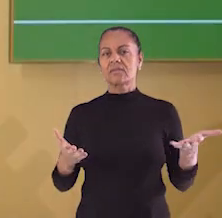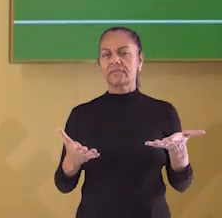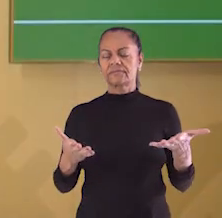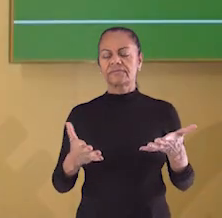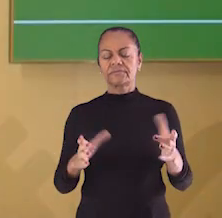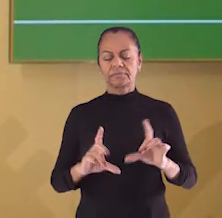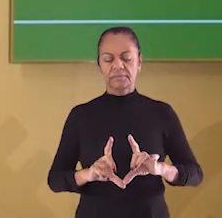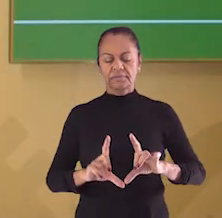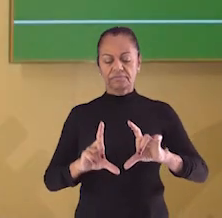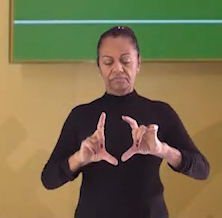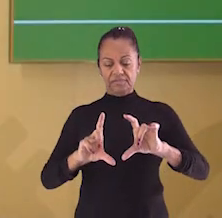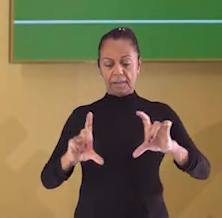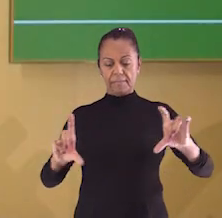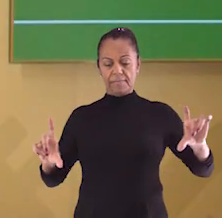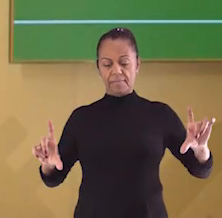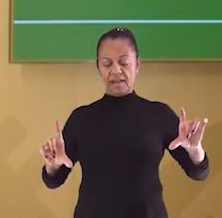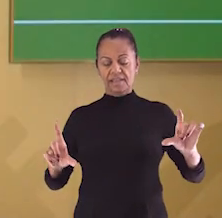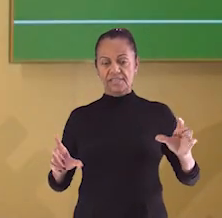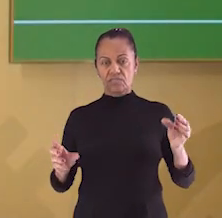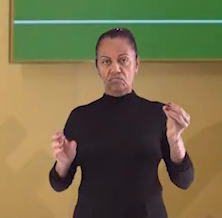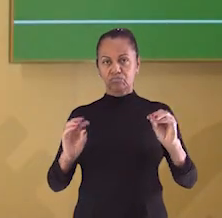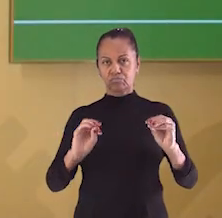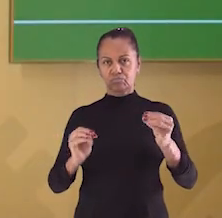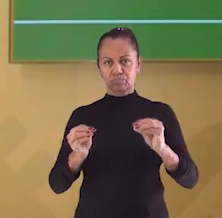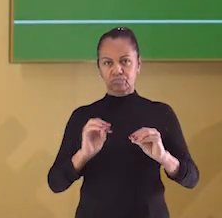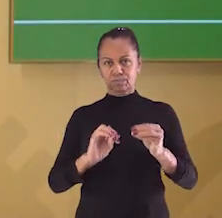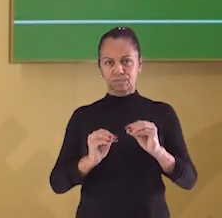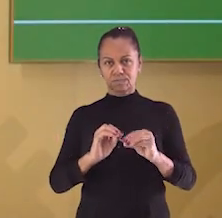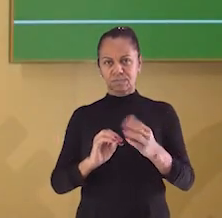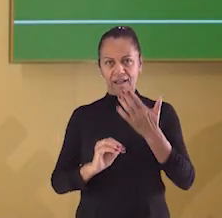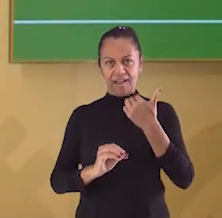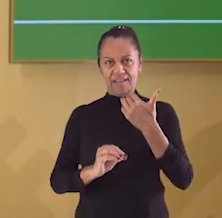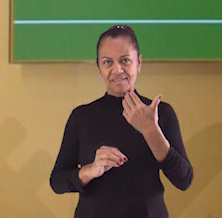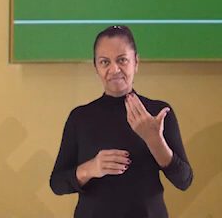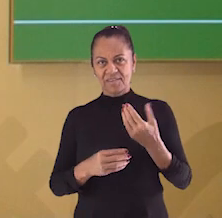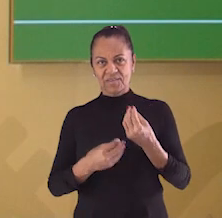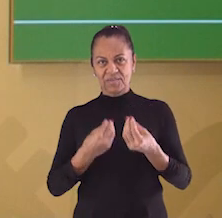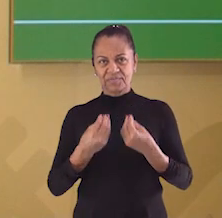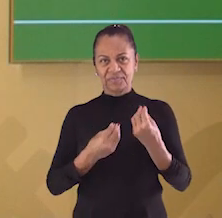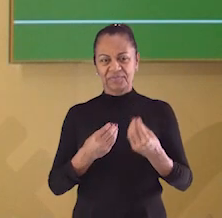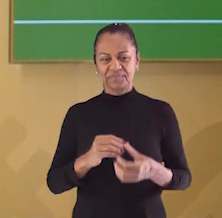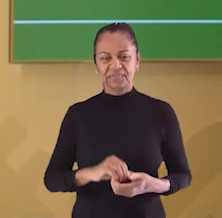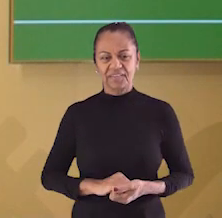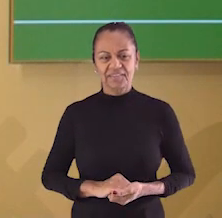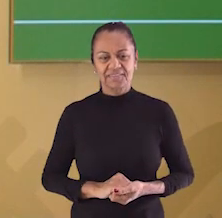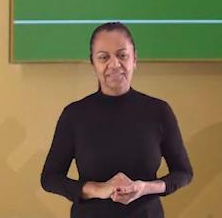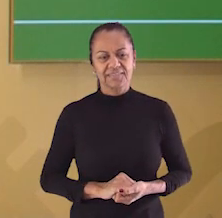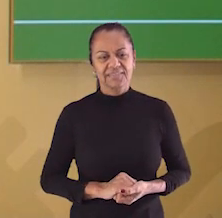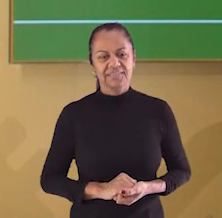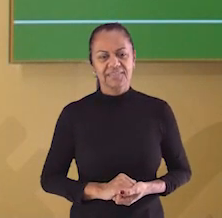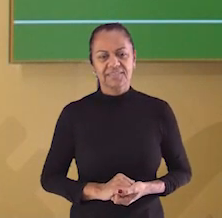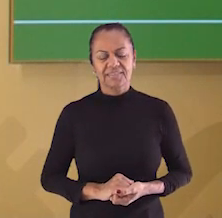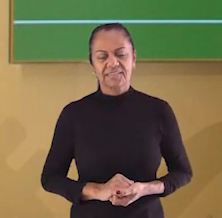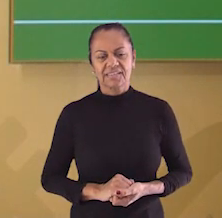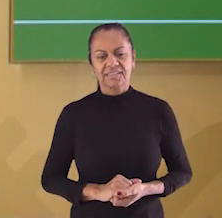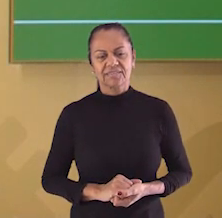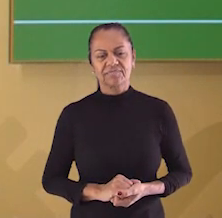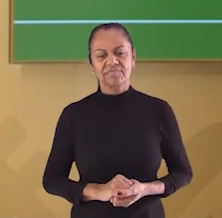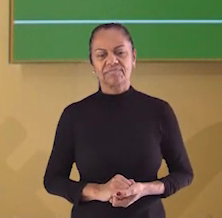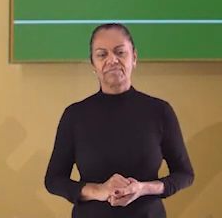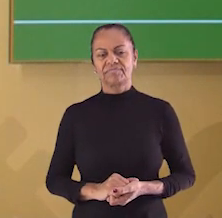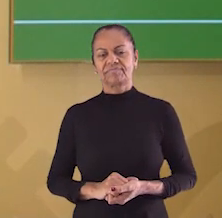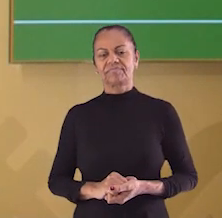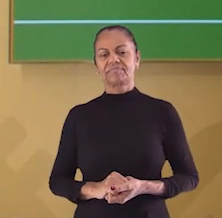então achar os outros vegetais para a gente montar a nossa base primeiro. Bom? Uhum. Temos aqui também, vamos ver.